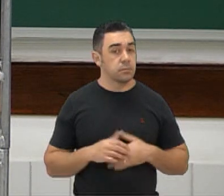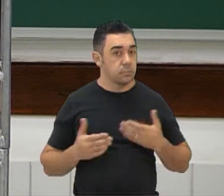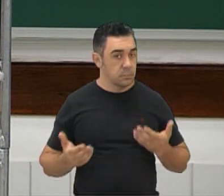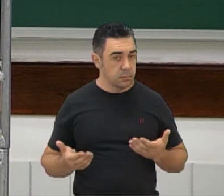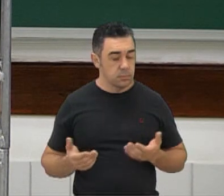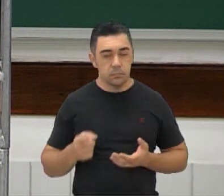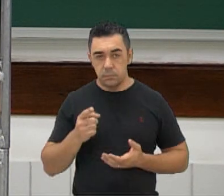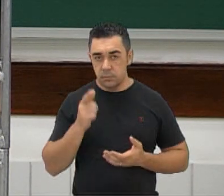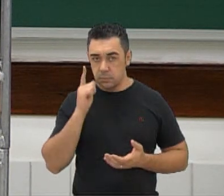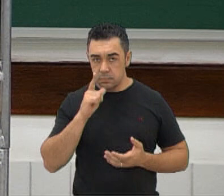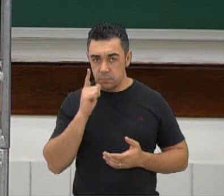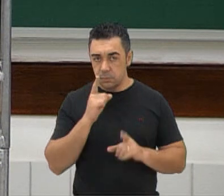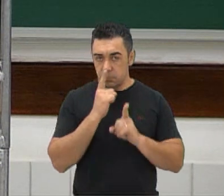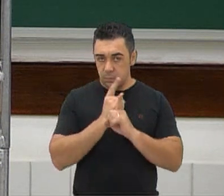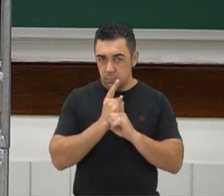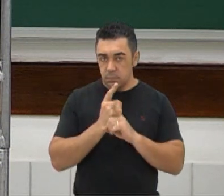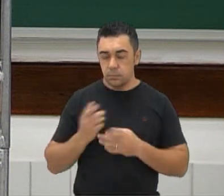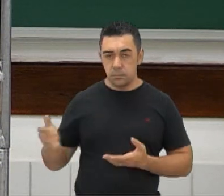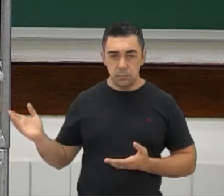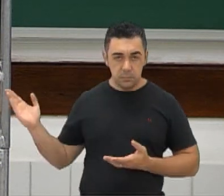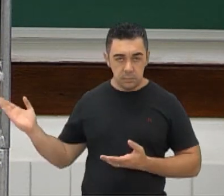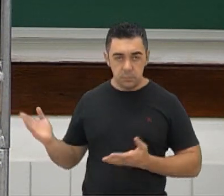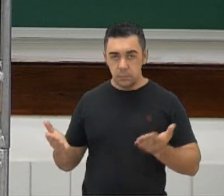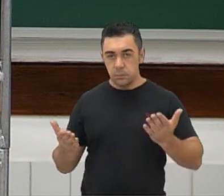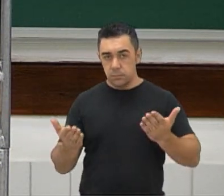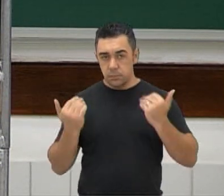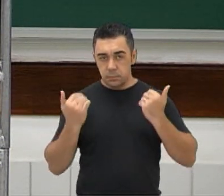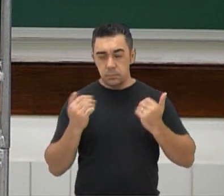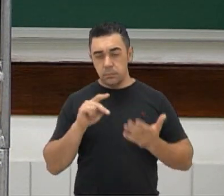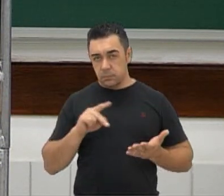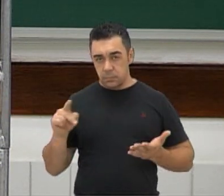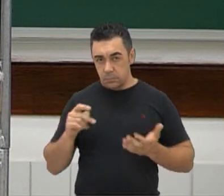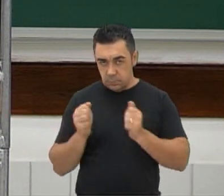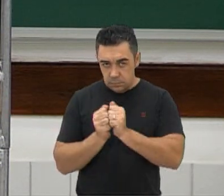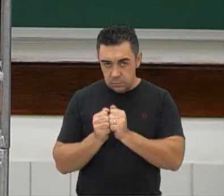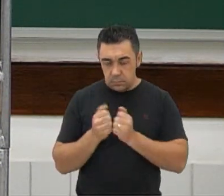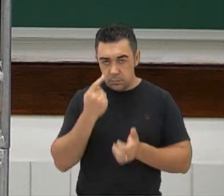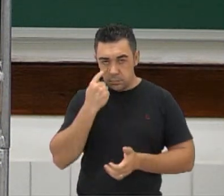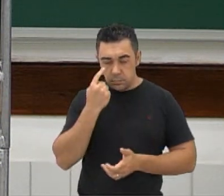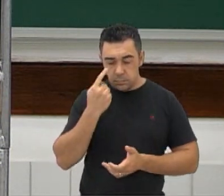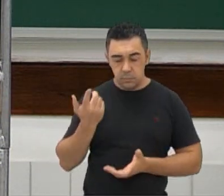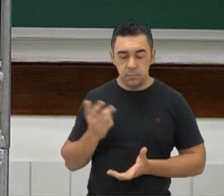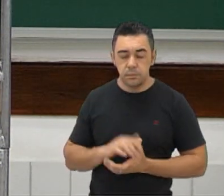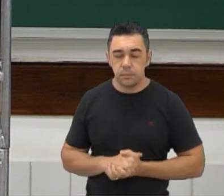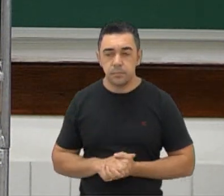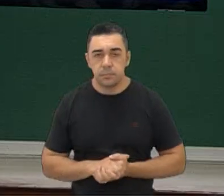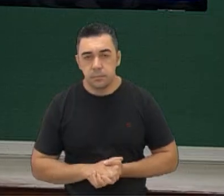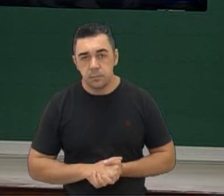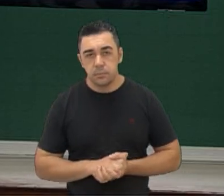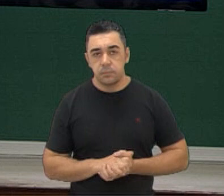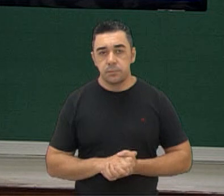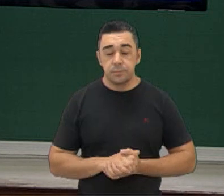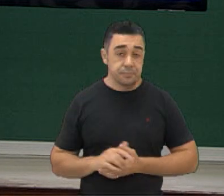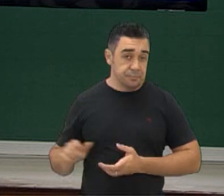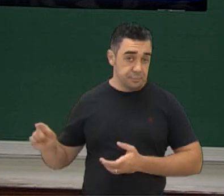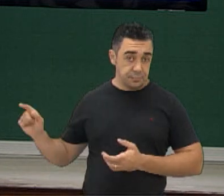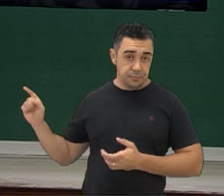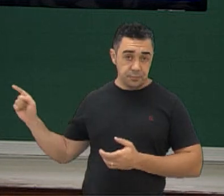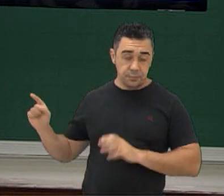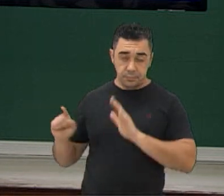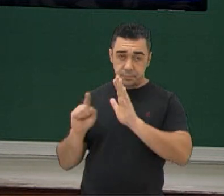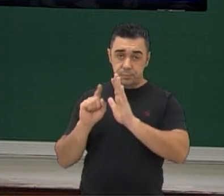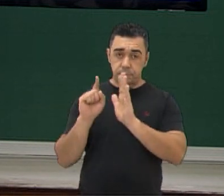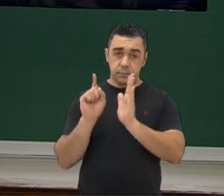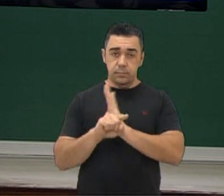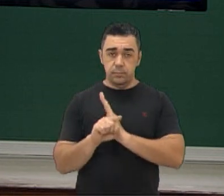Então, alunos, conseguiram identificar? Vem com o professor, vamos verificar aqui na tela. Olha só, a pergunta,